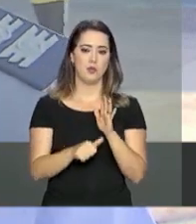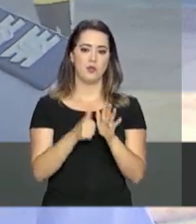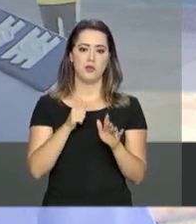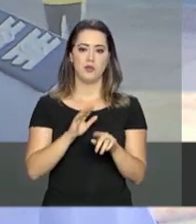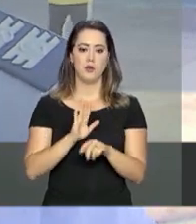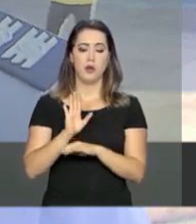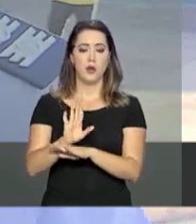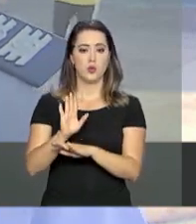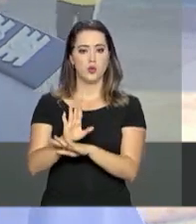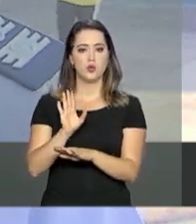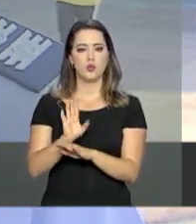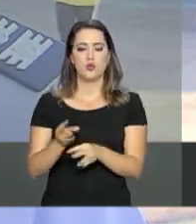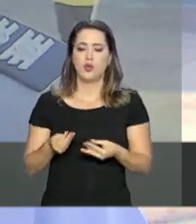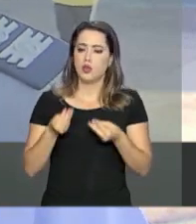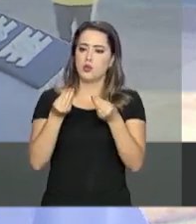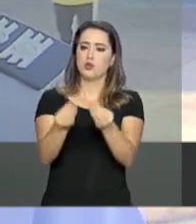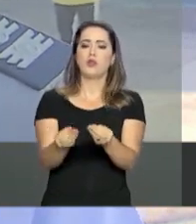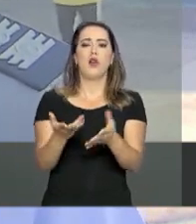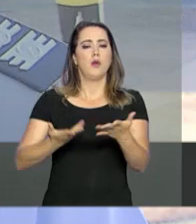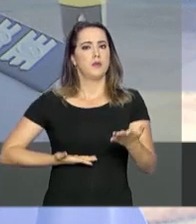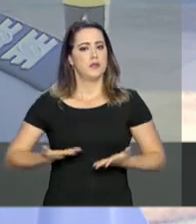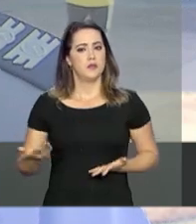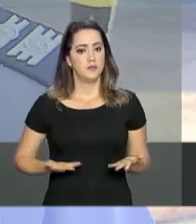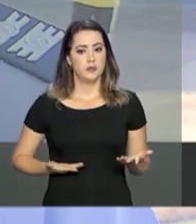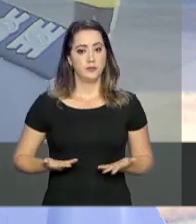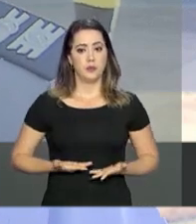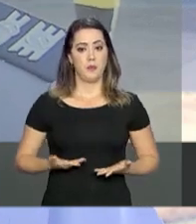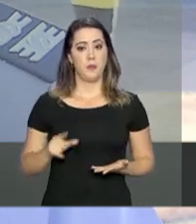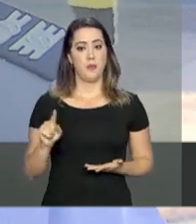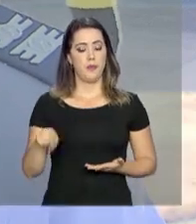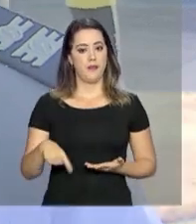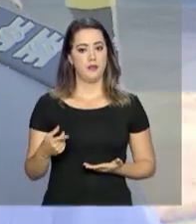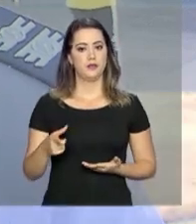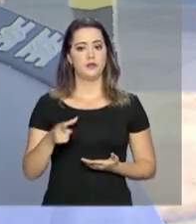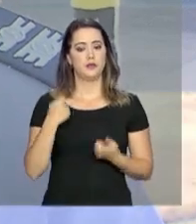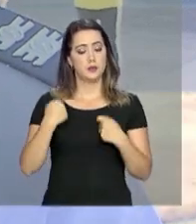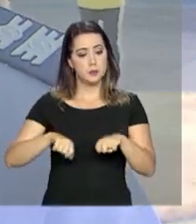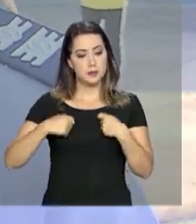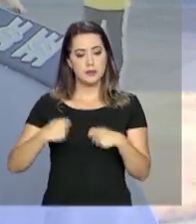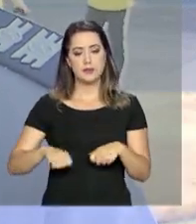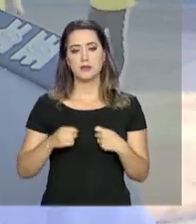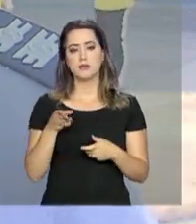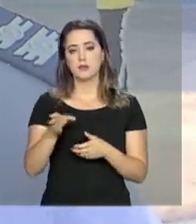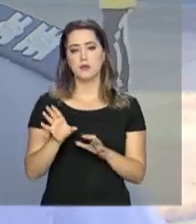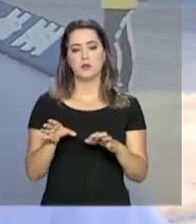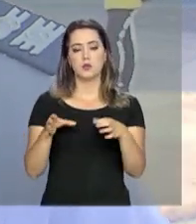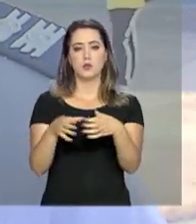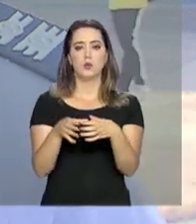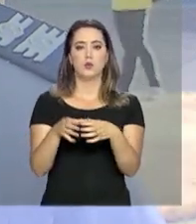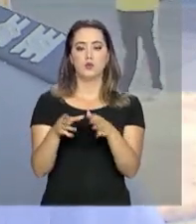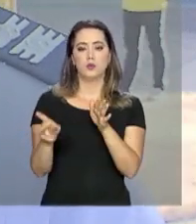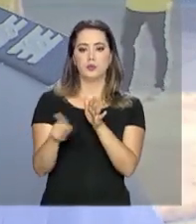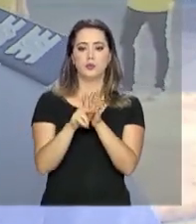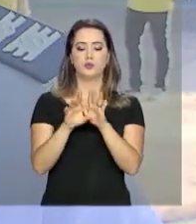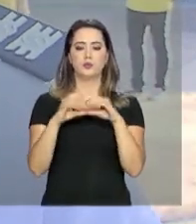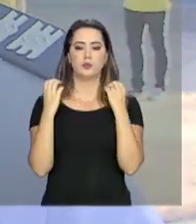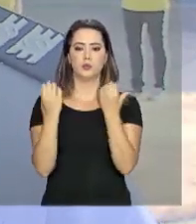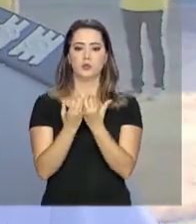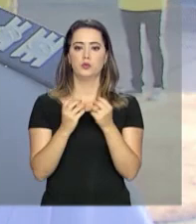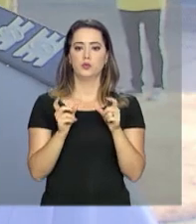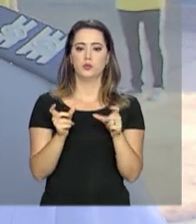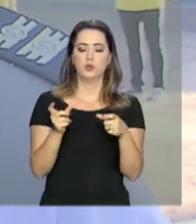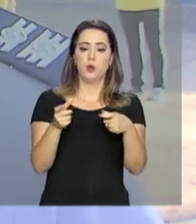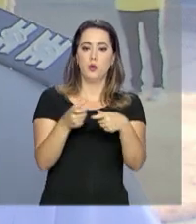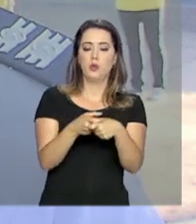assistencial de levar os serviços que não tinha que tinha carências das populações menores